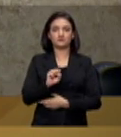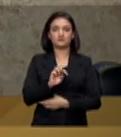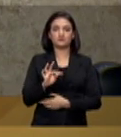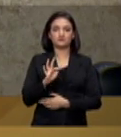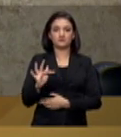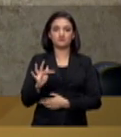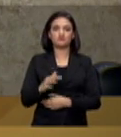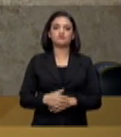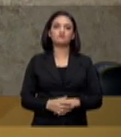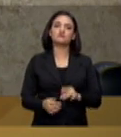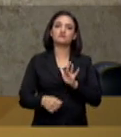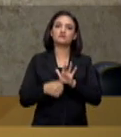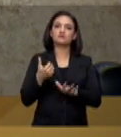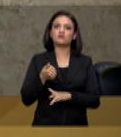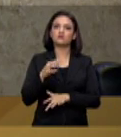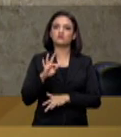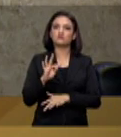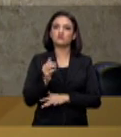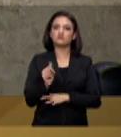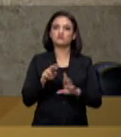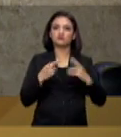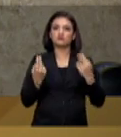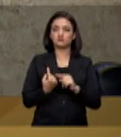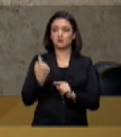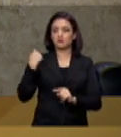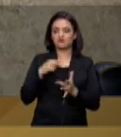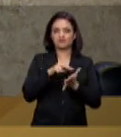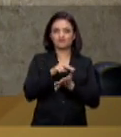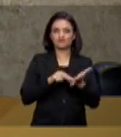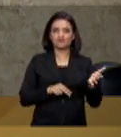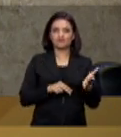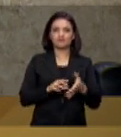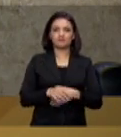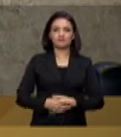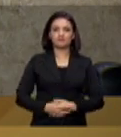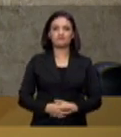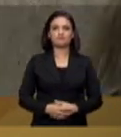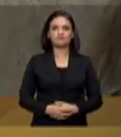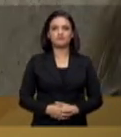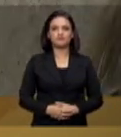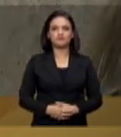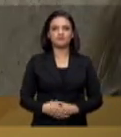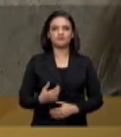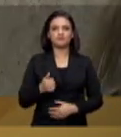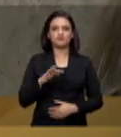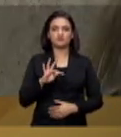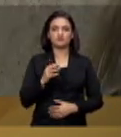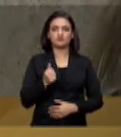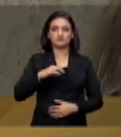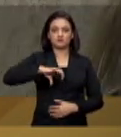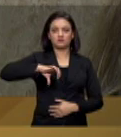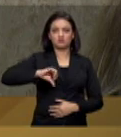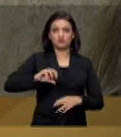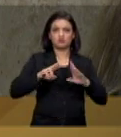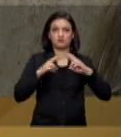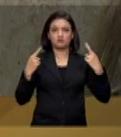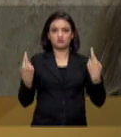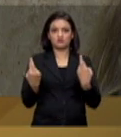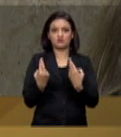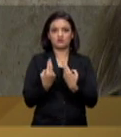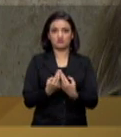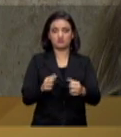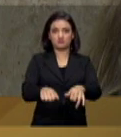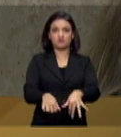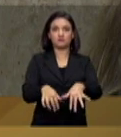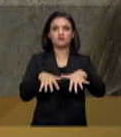Iniciaremos pela leitura da ata da sessão anterior. Ata da nona sessão extraordinária do plenário